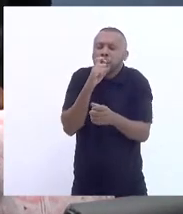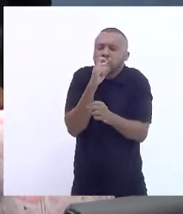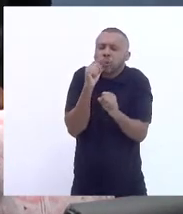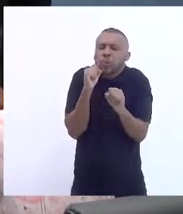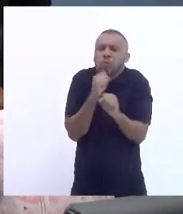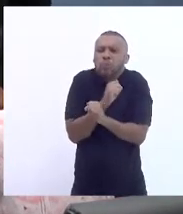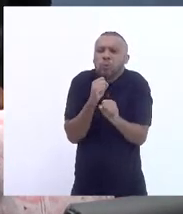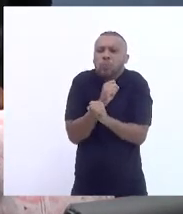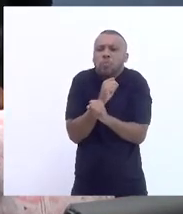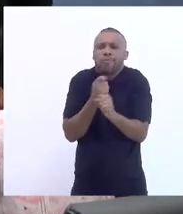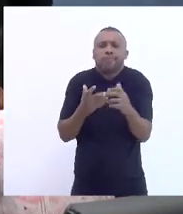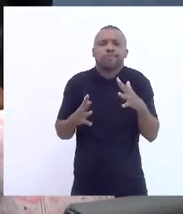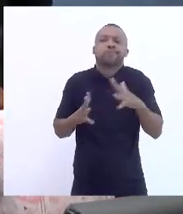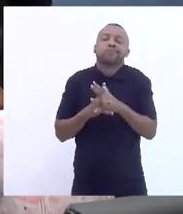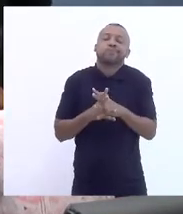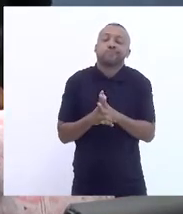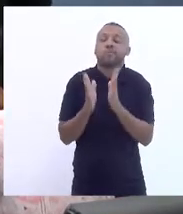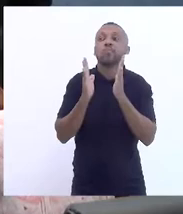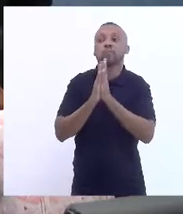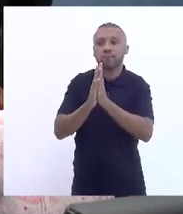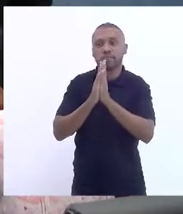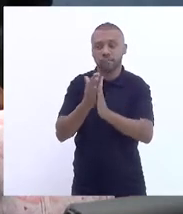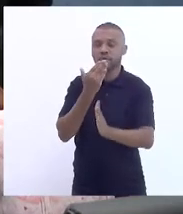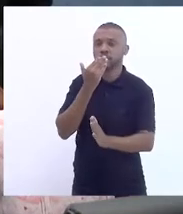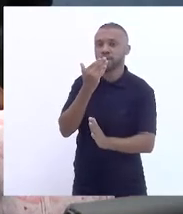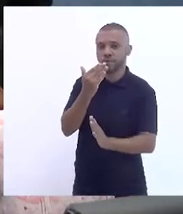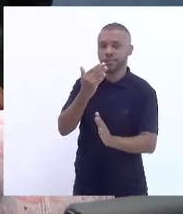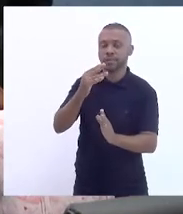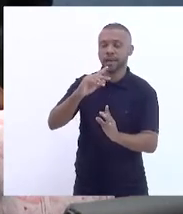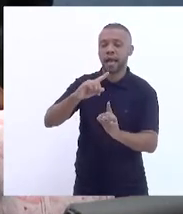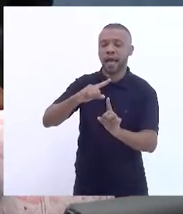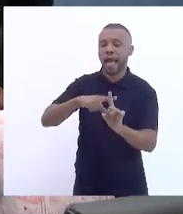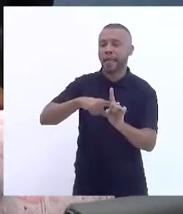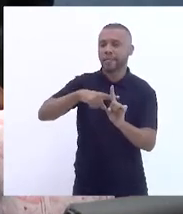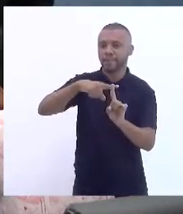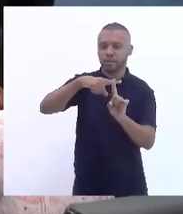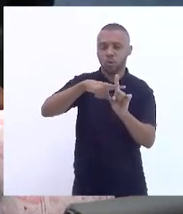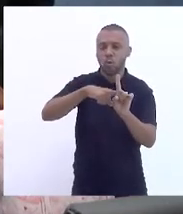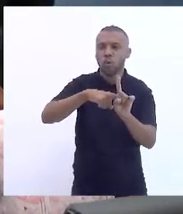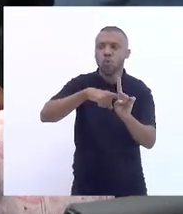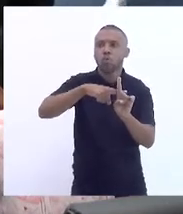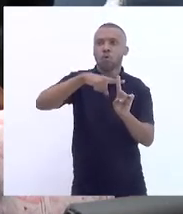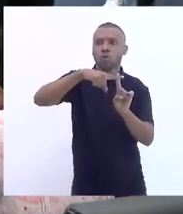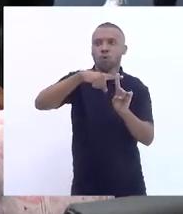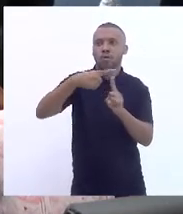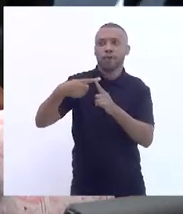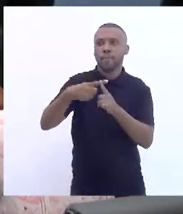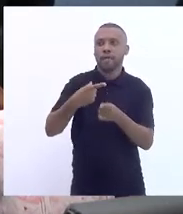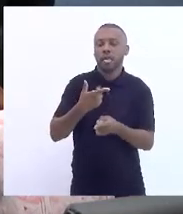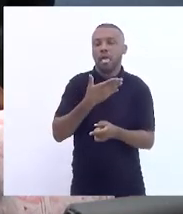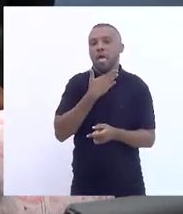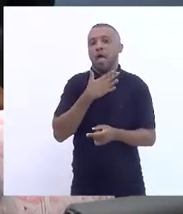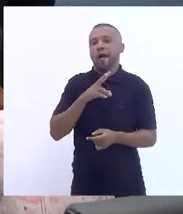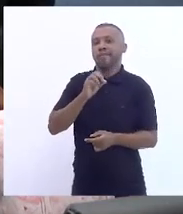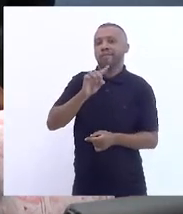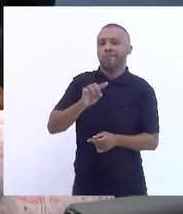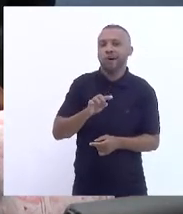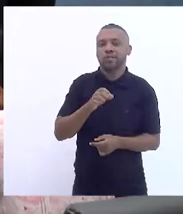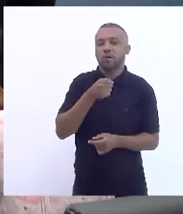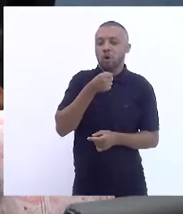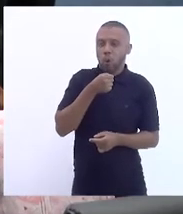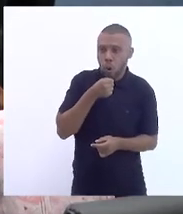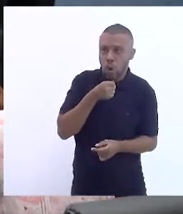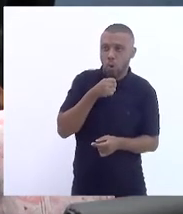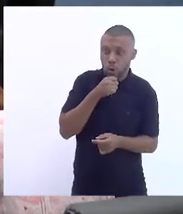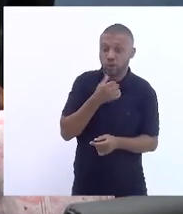se puder por favor ajudar subir um pouquinho a temperatura já minha voz não tá dando já tô começando a tossir muito